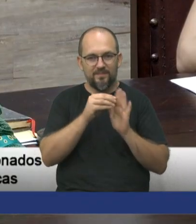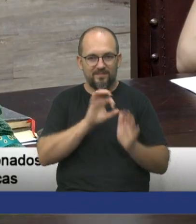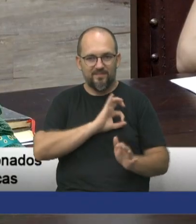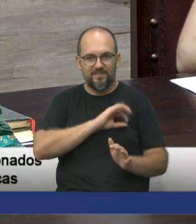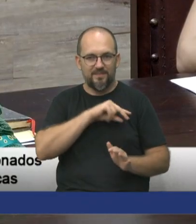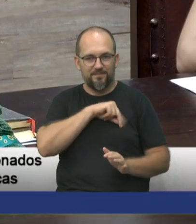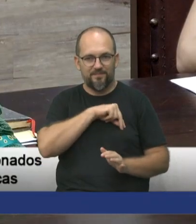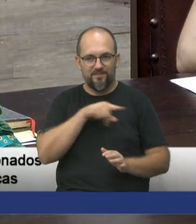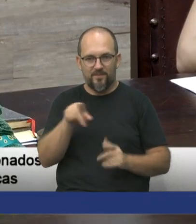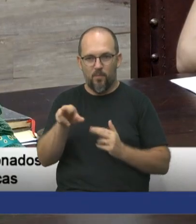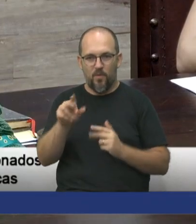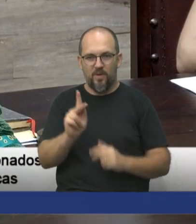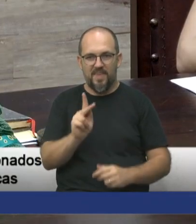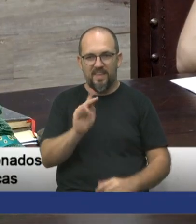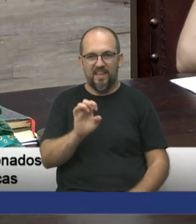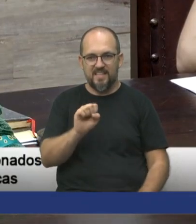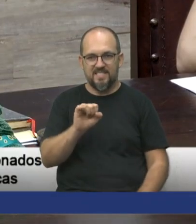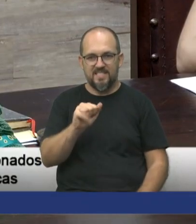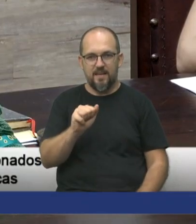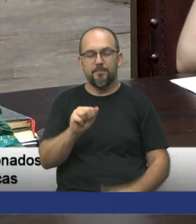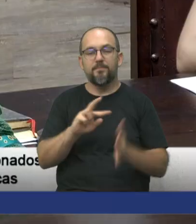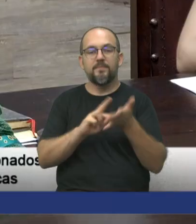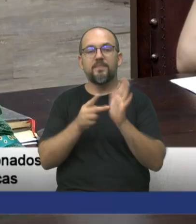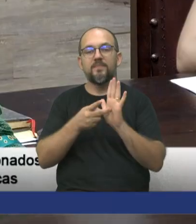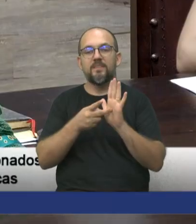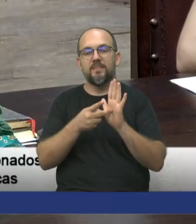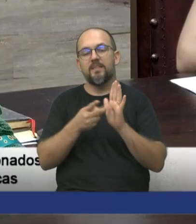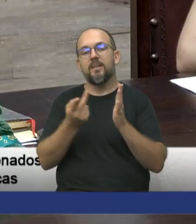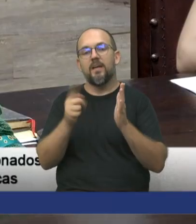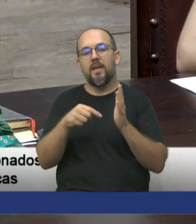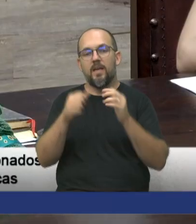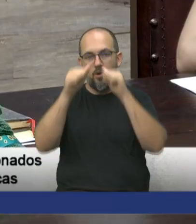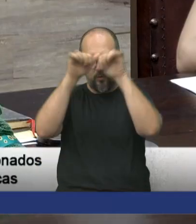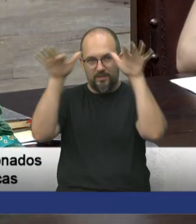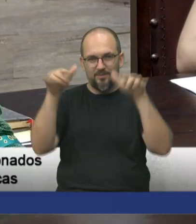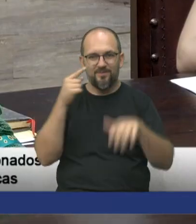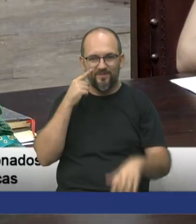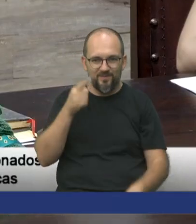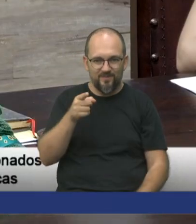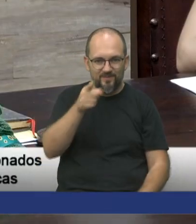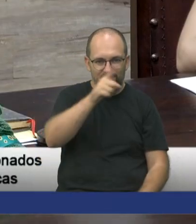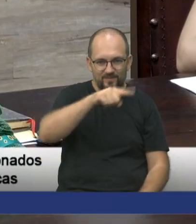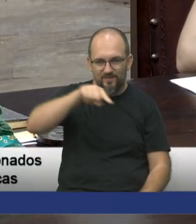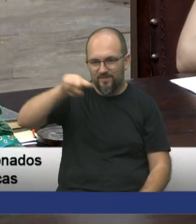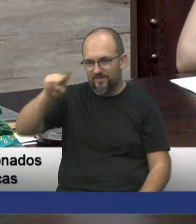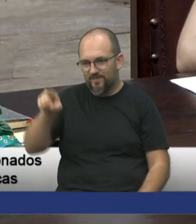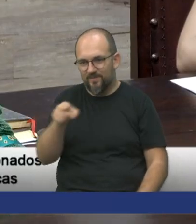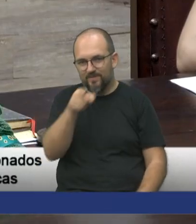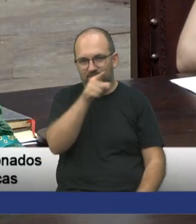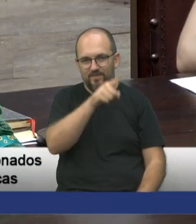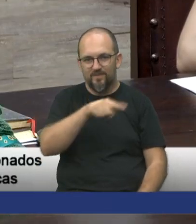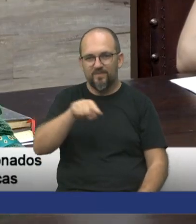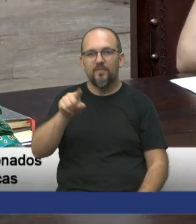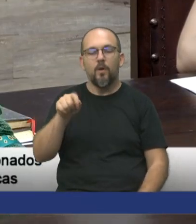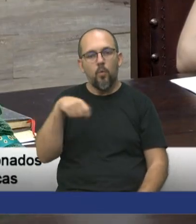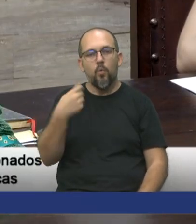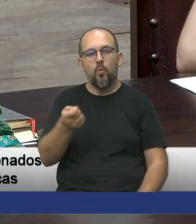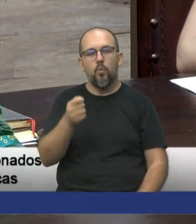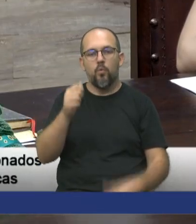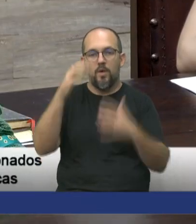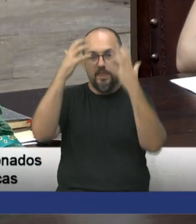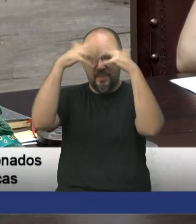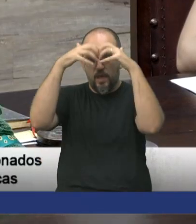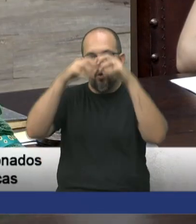espectro autista. E aquele 8zinho deitadinho é a neurodivergência. Isso é